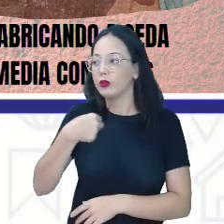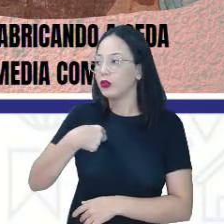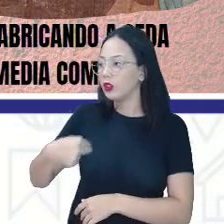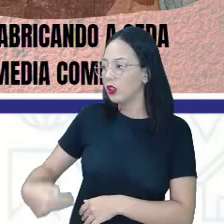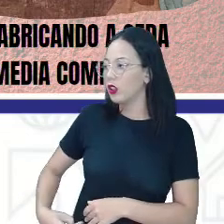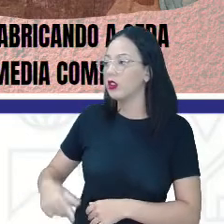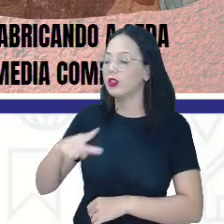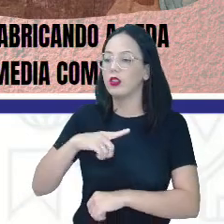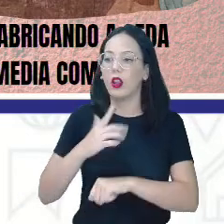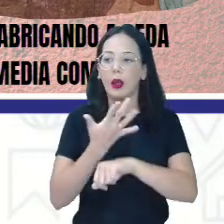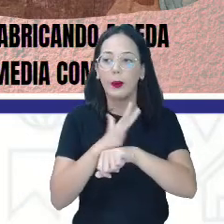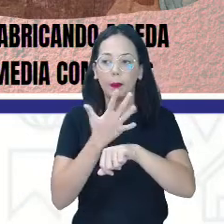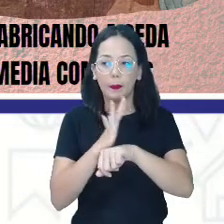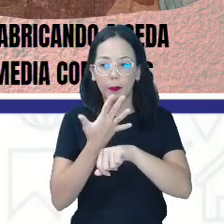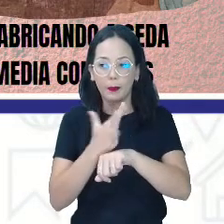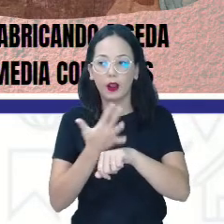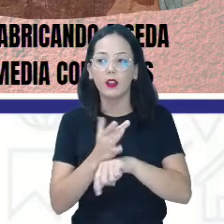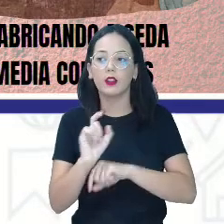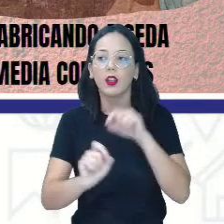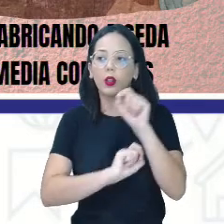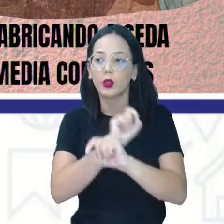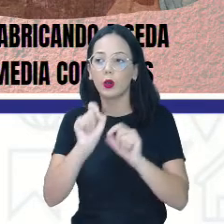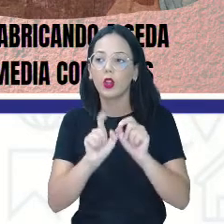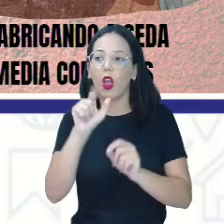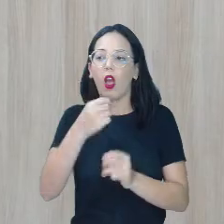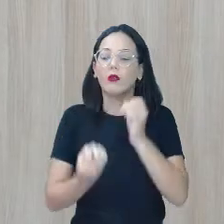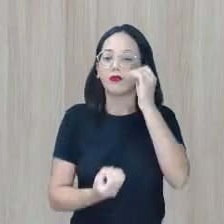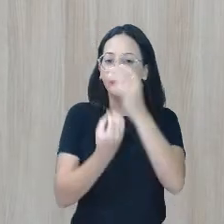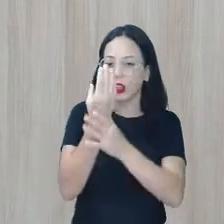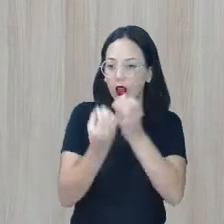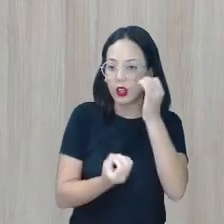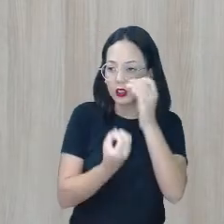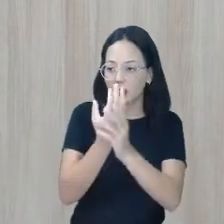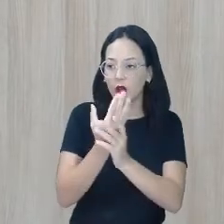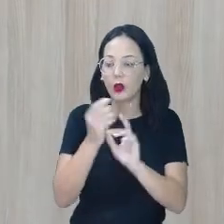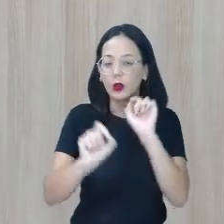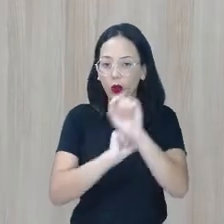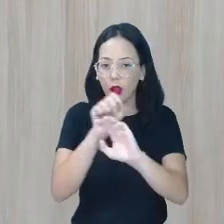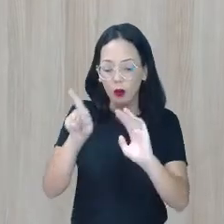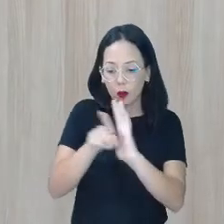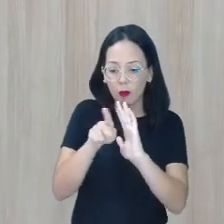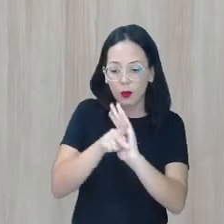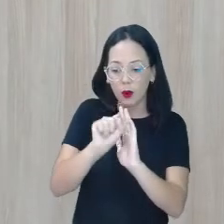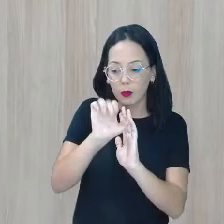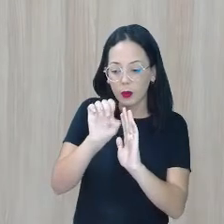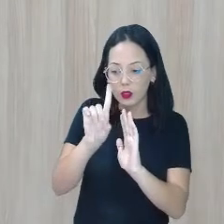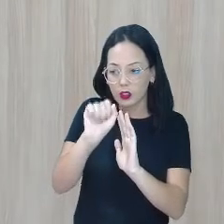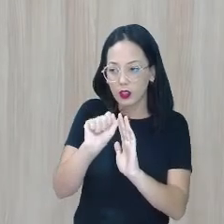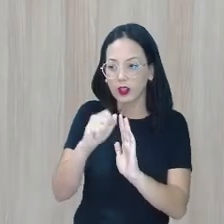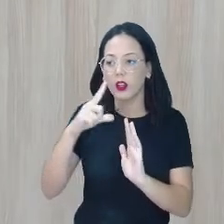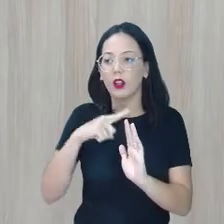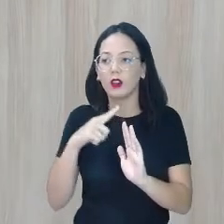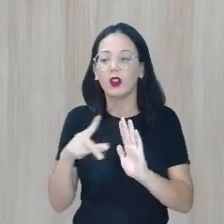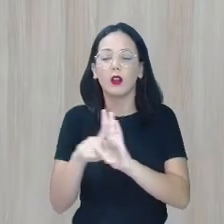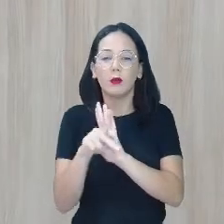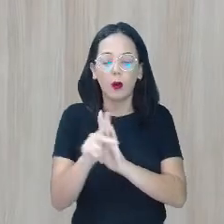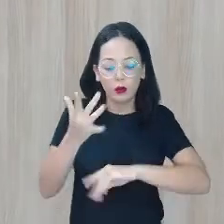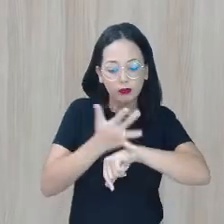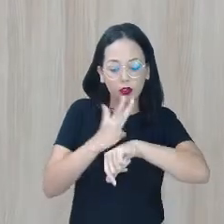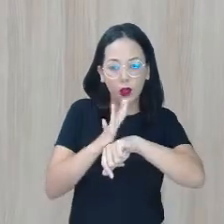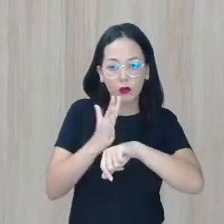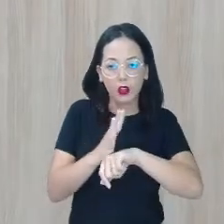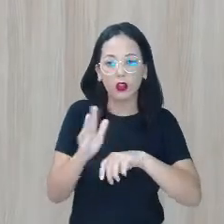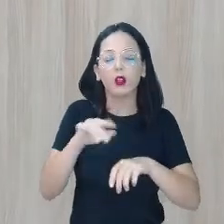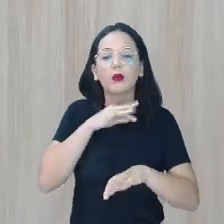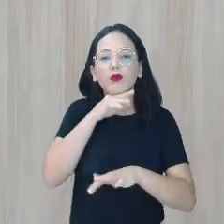a prática, né, da criação de bichos da seda, né? Eles vão ter ali a prática da criação dos bichos